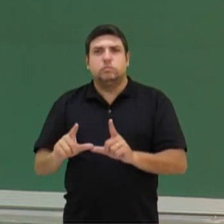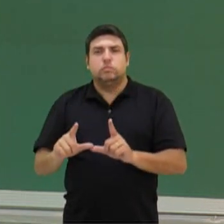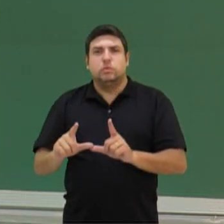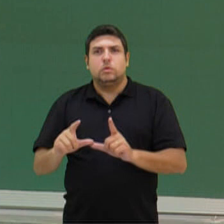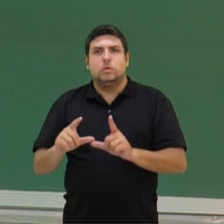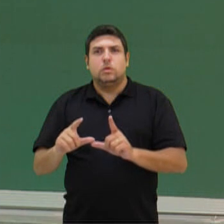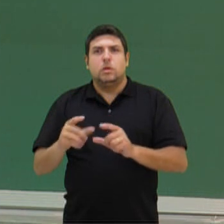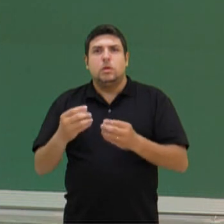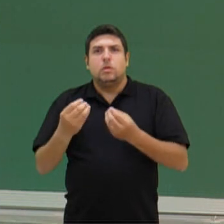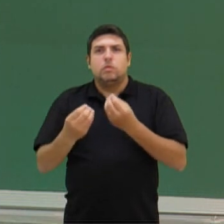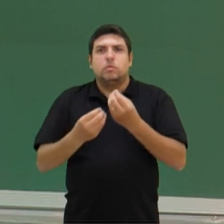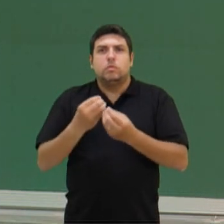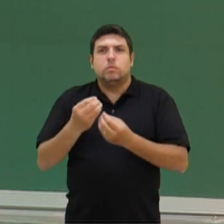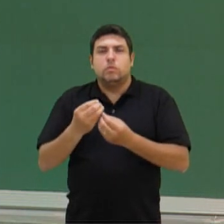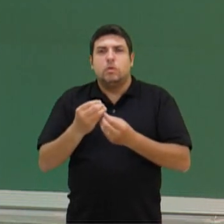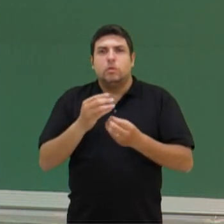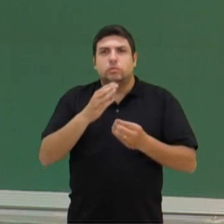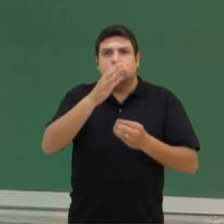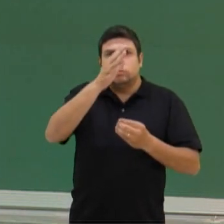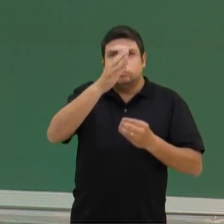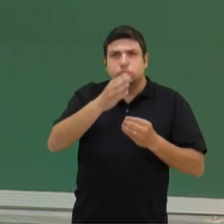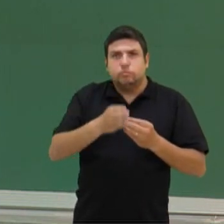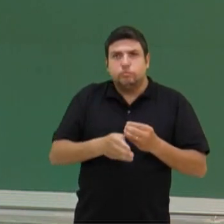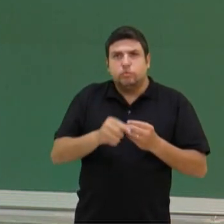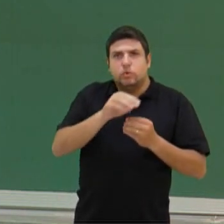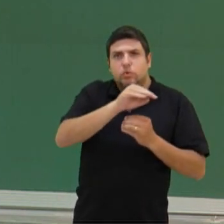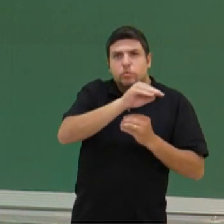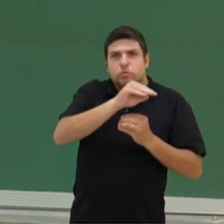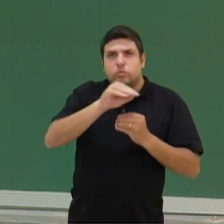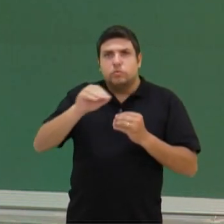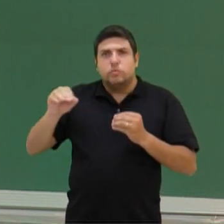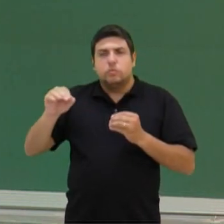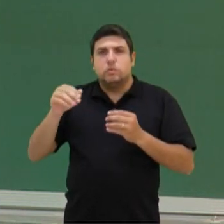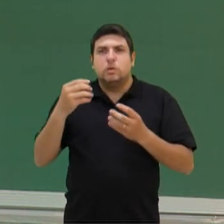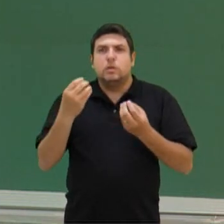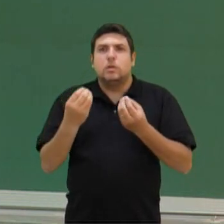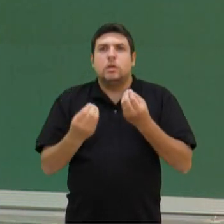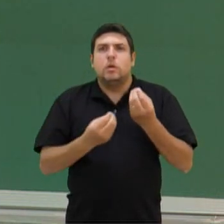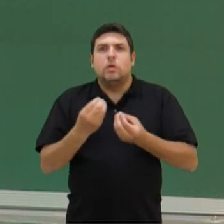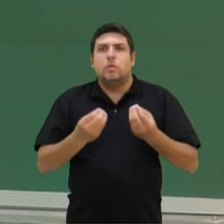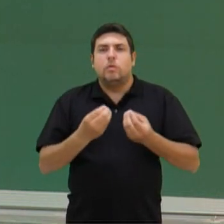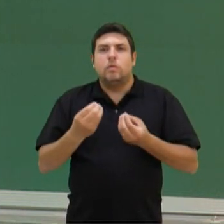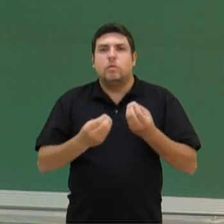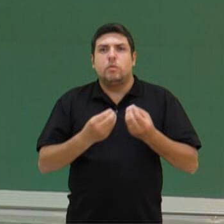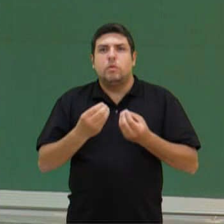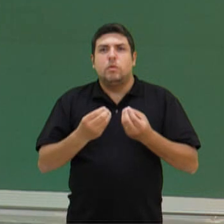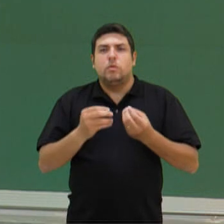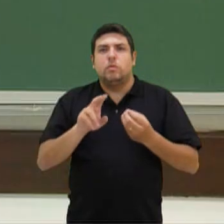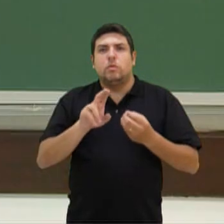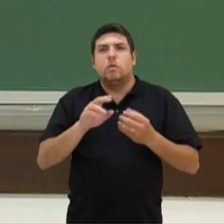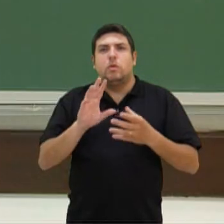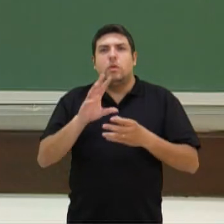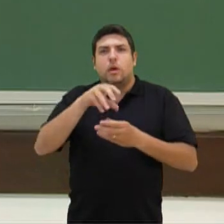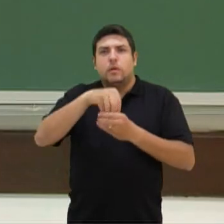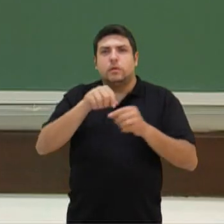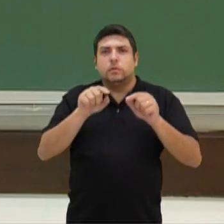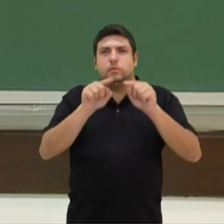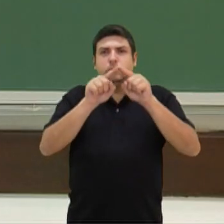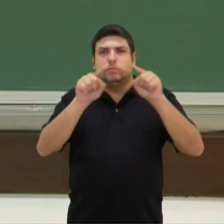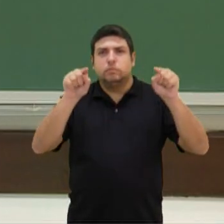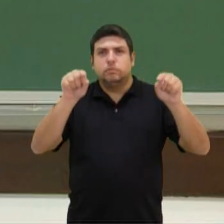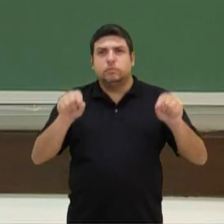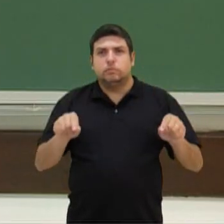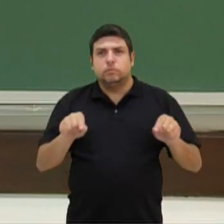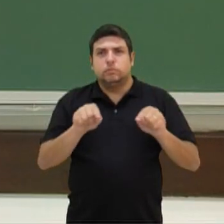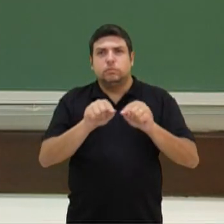4 eixos de simetria, são exatamente esses que cruzam a imagem ali, onde permite você fazer